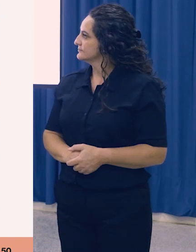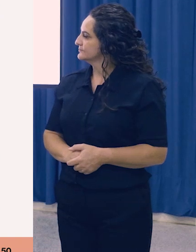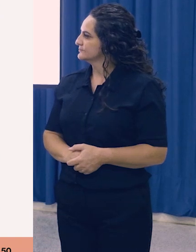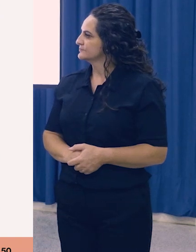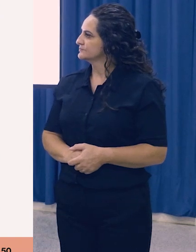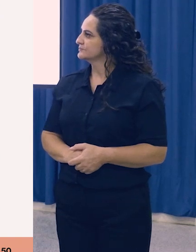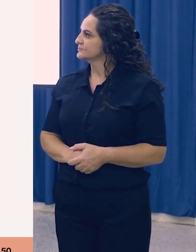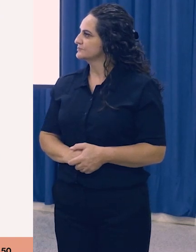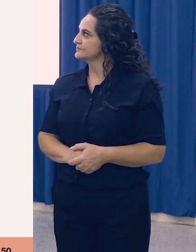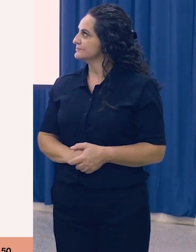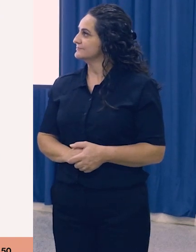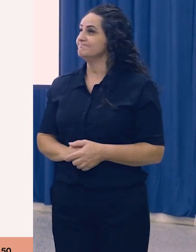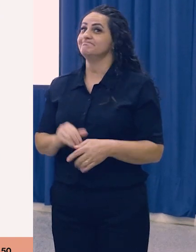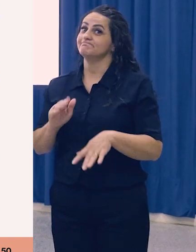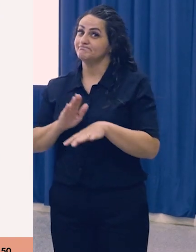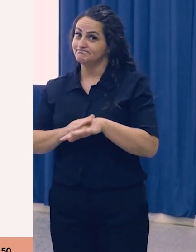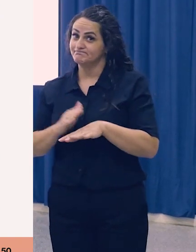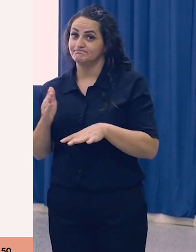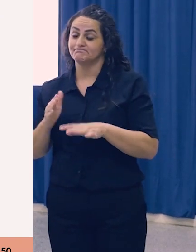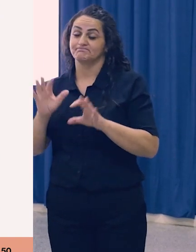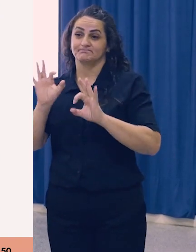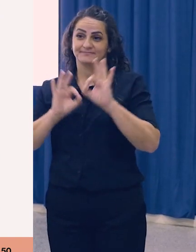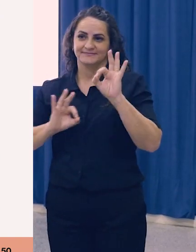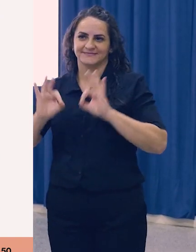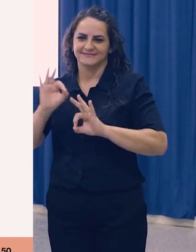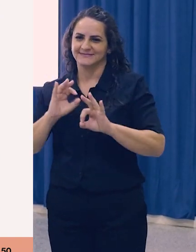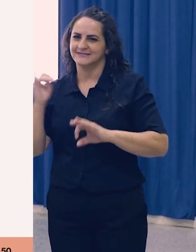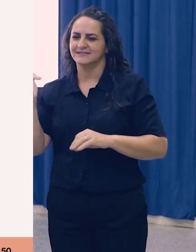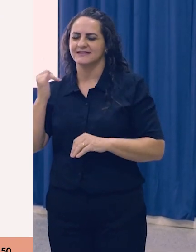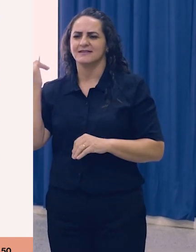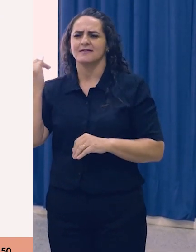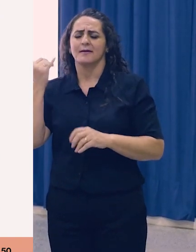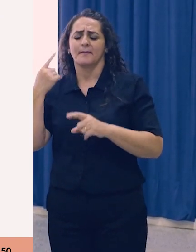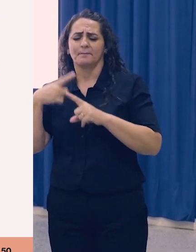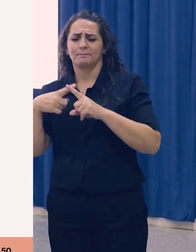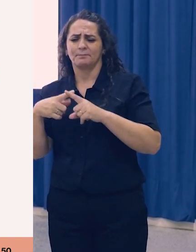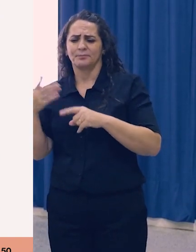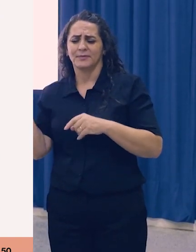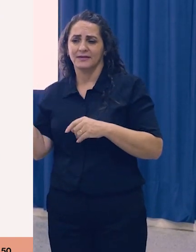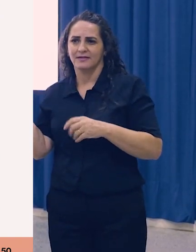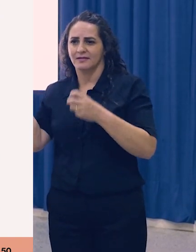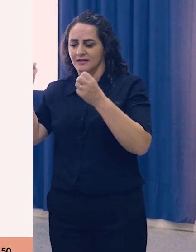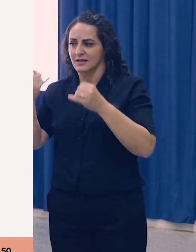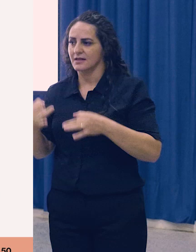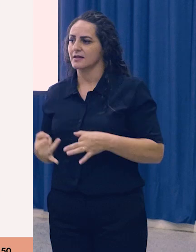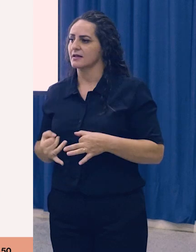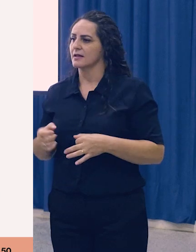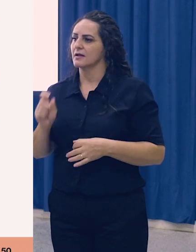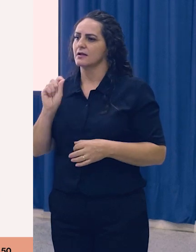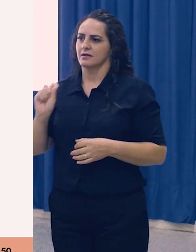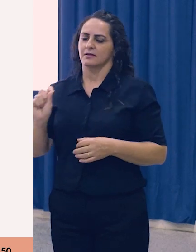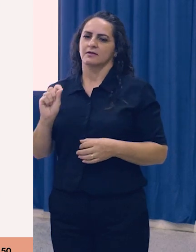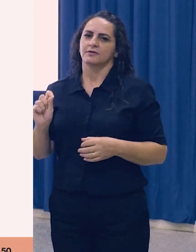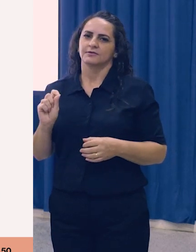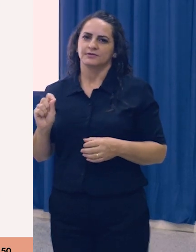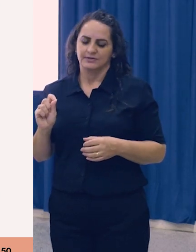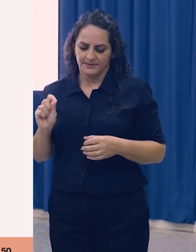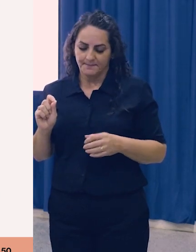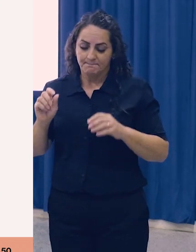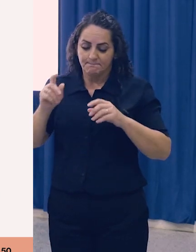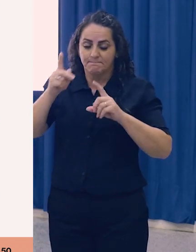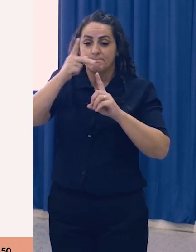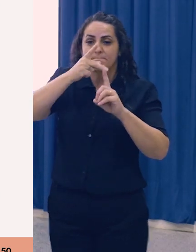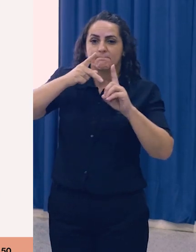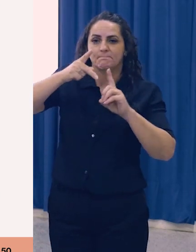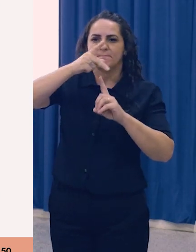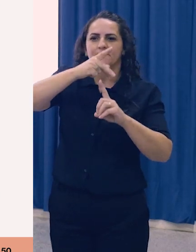Essa é outra parte muito importante, porque, como eu falei, o ideal seria você fazer o